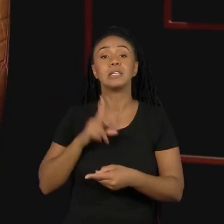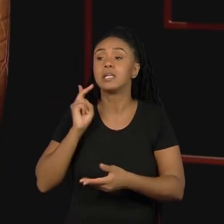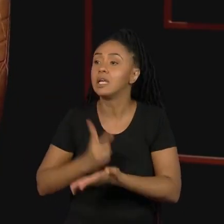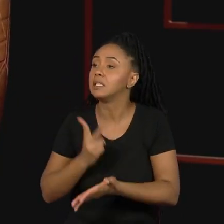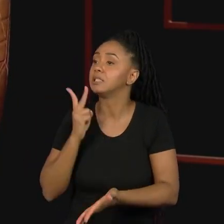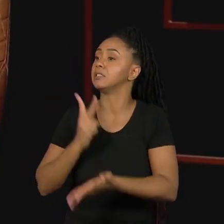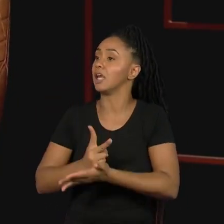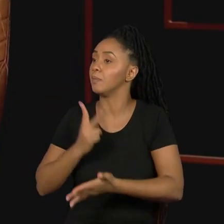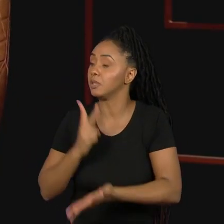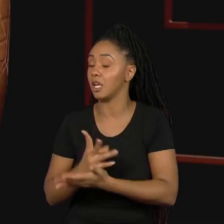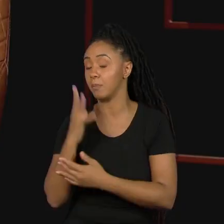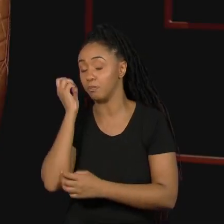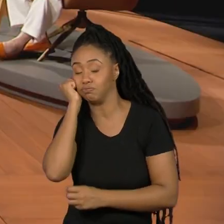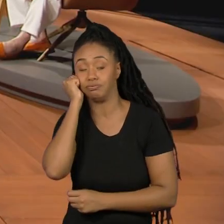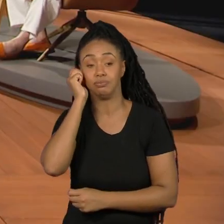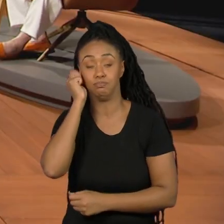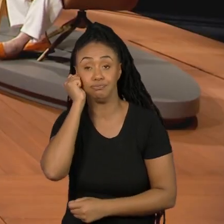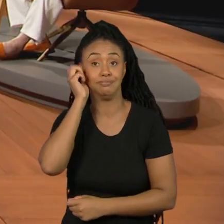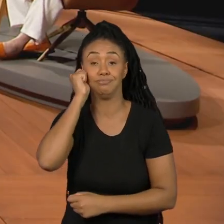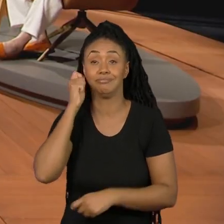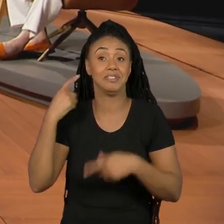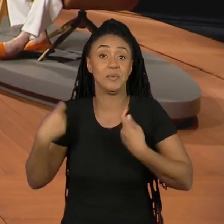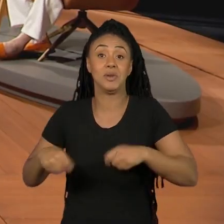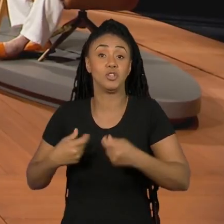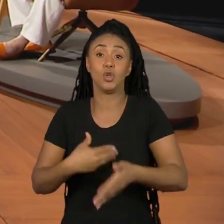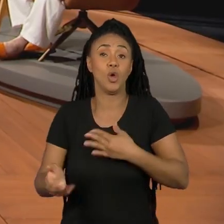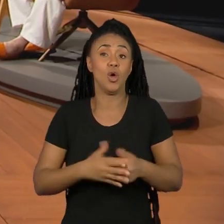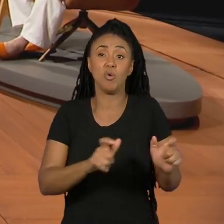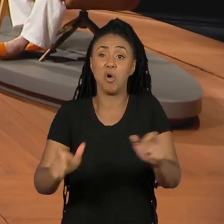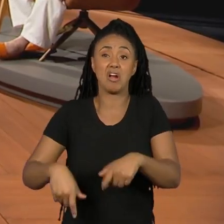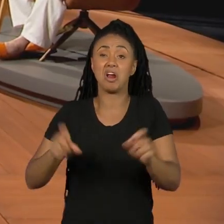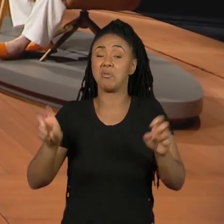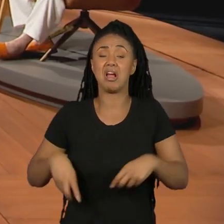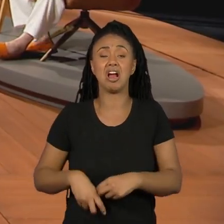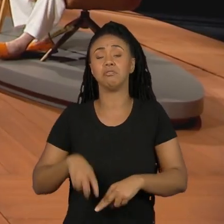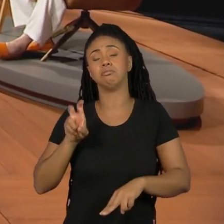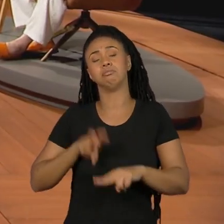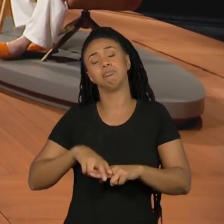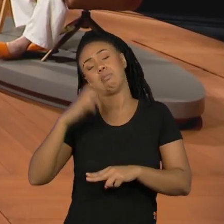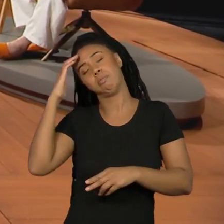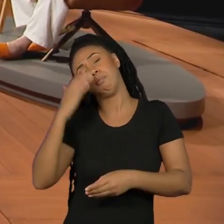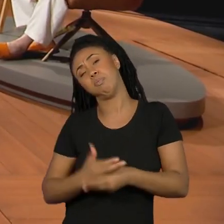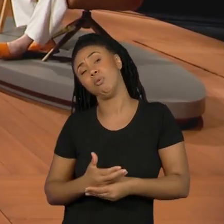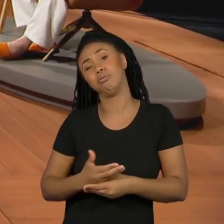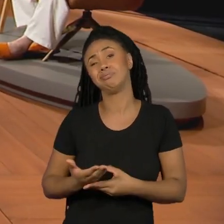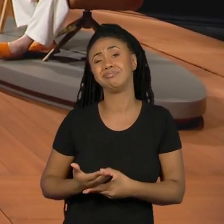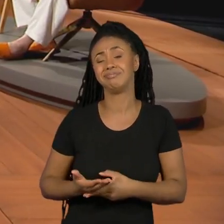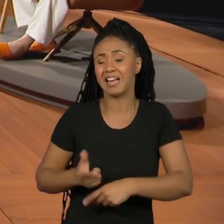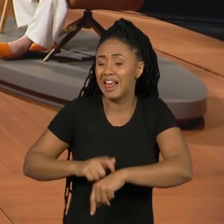Então, eu consigo dormir em qualquer lugar, porque eu durmo pouco. A vida é muito curta para passar